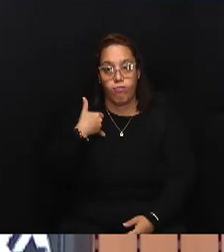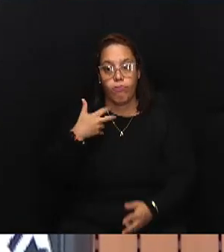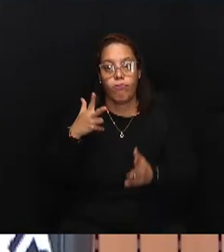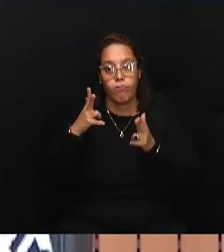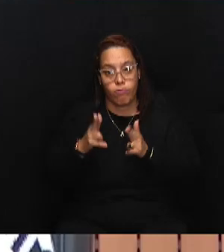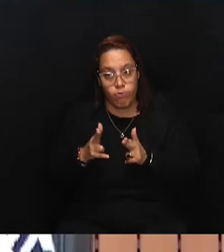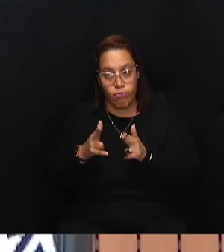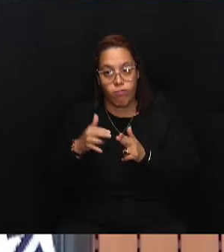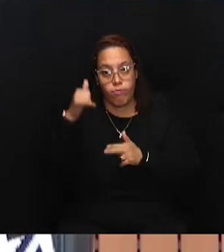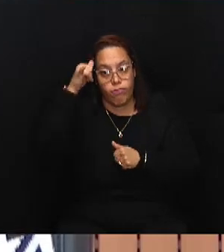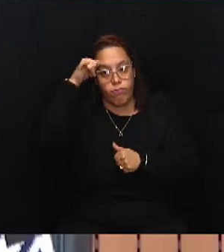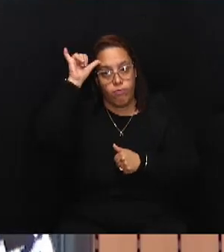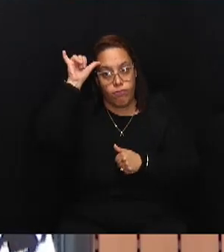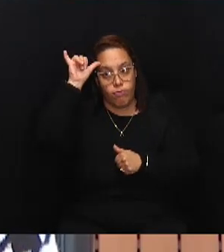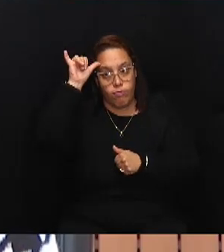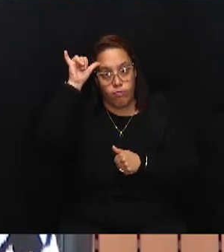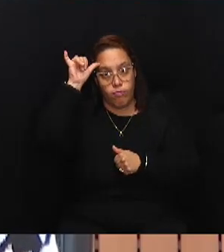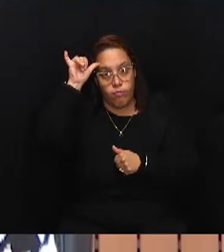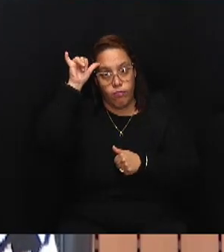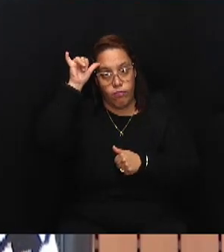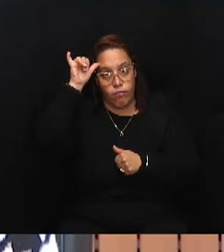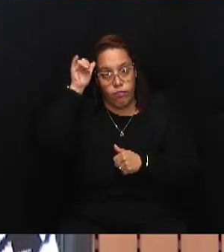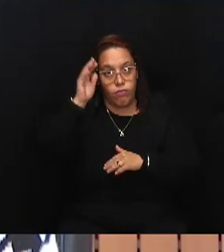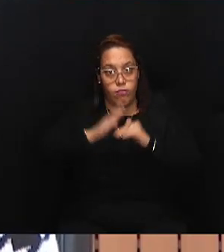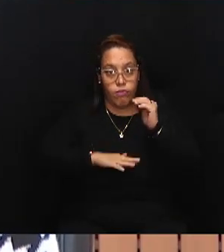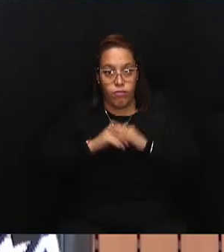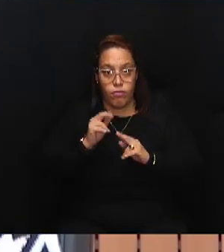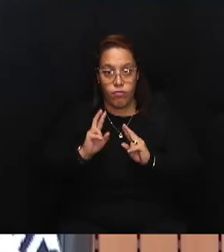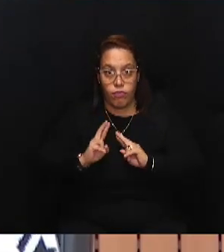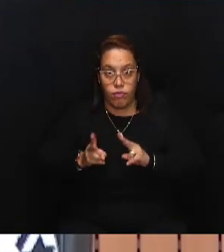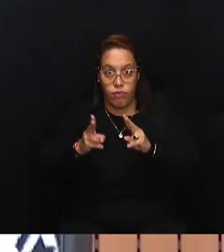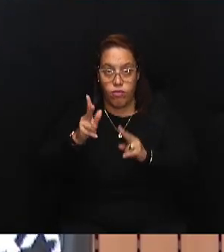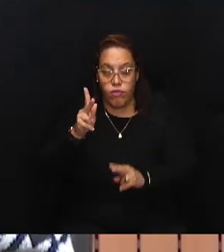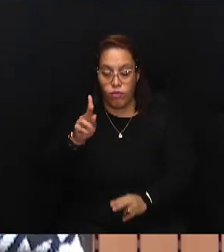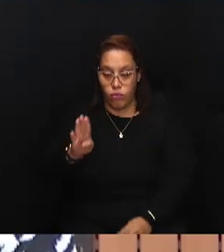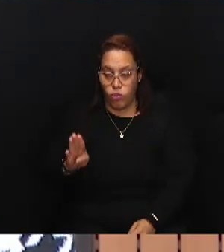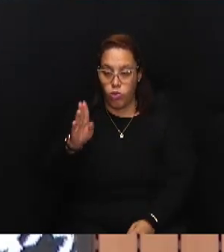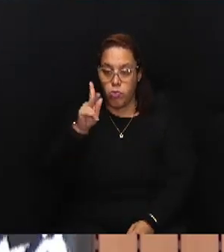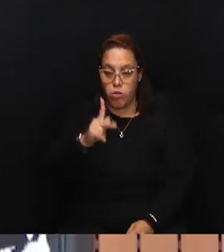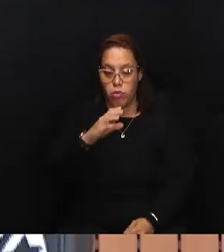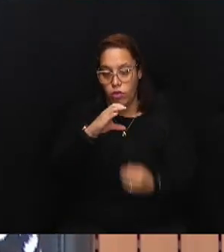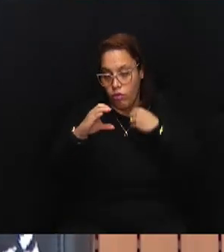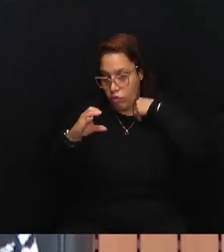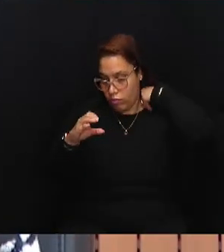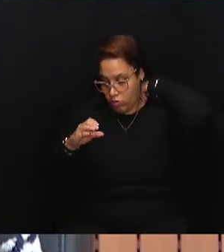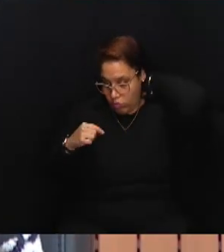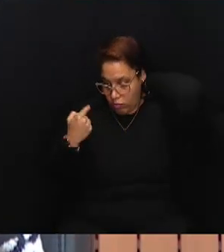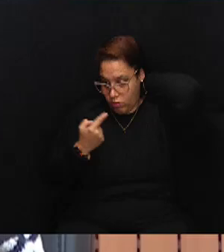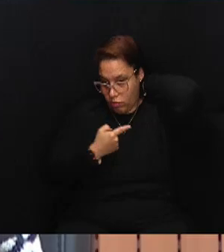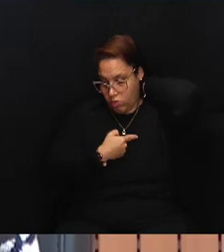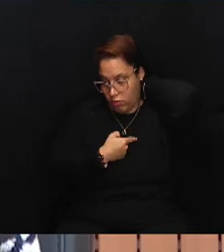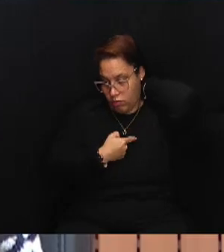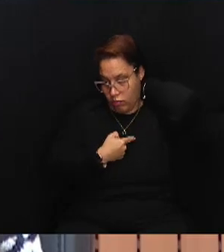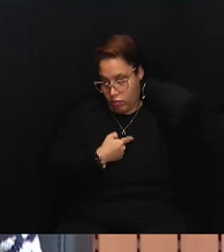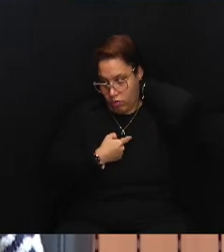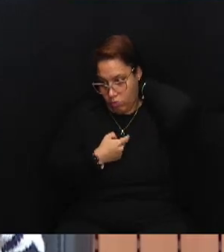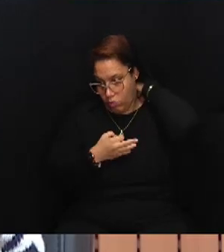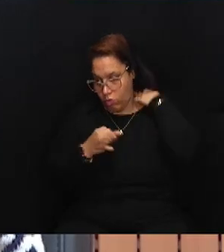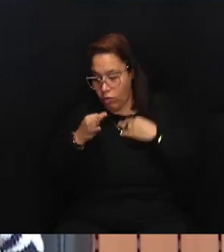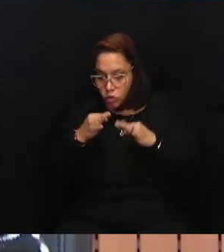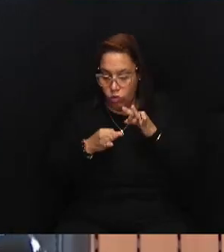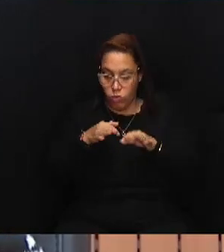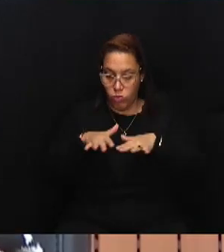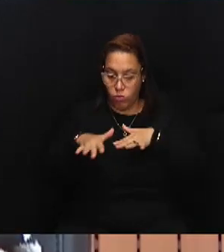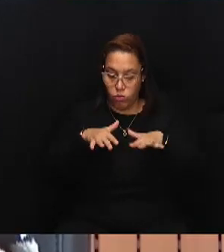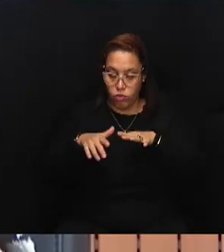jeito que ela prevê o benefício de prestação continuada. A gente, como jurista, acaba entendendo que, naquele momento,